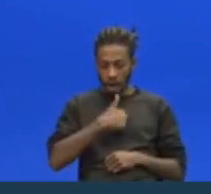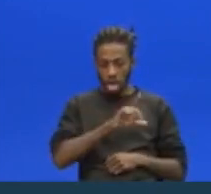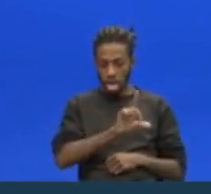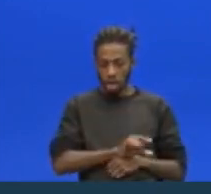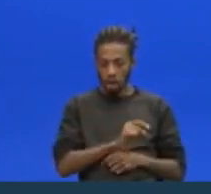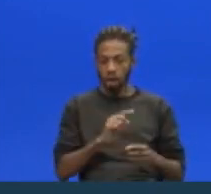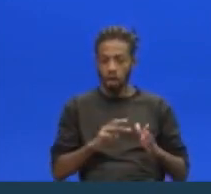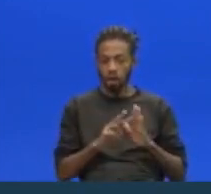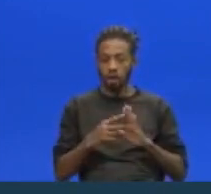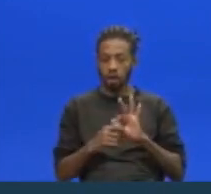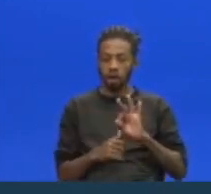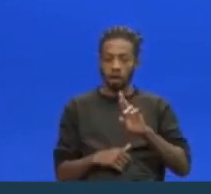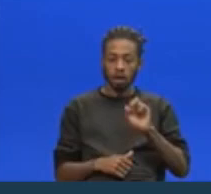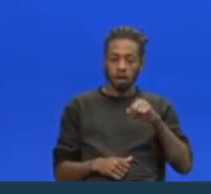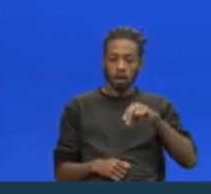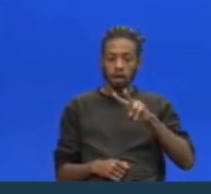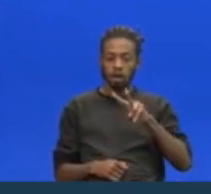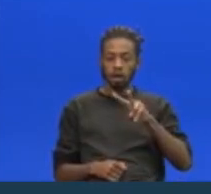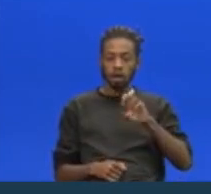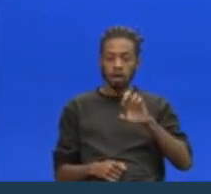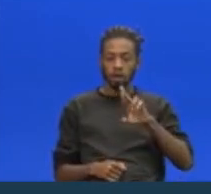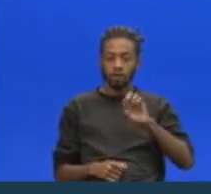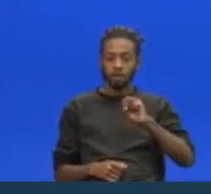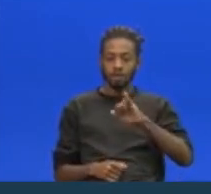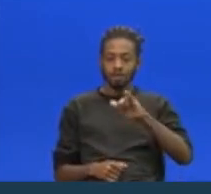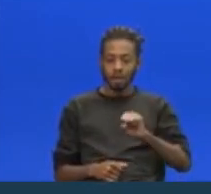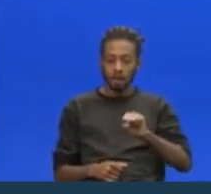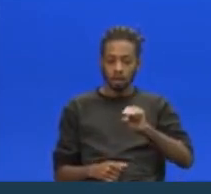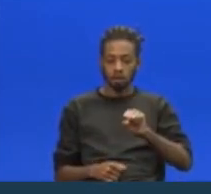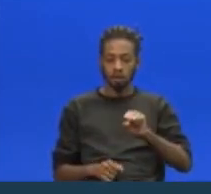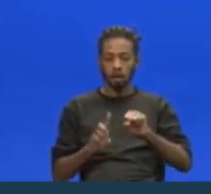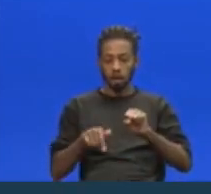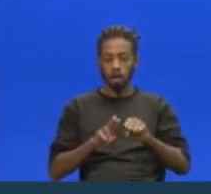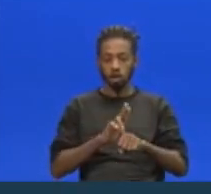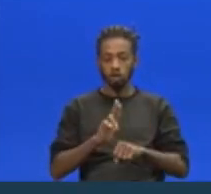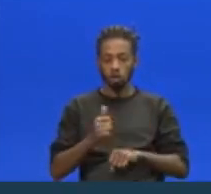estudos transversais ou estudos no ponto.